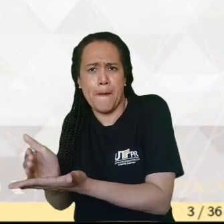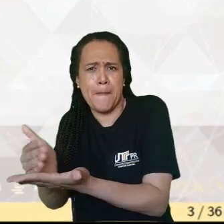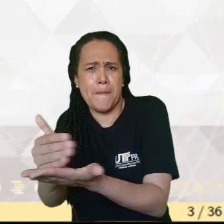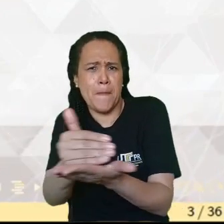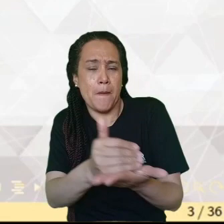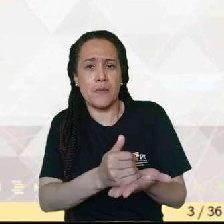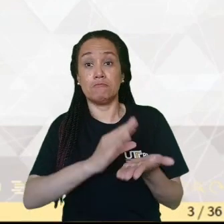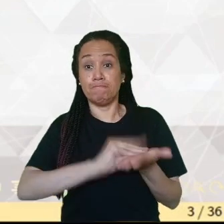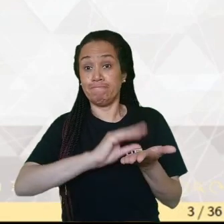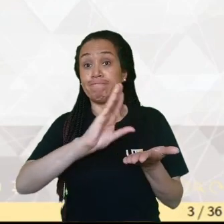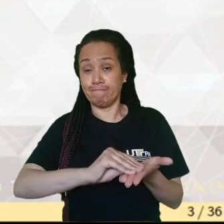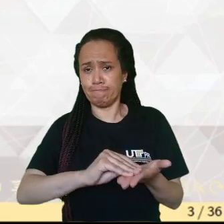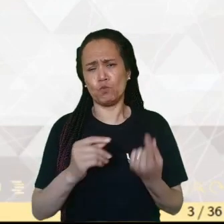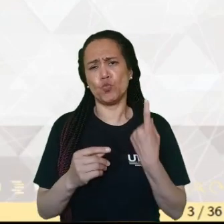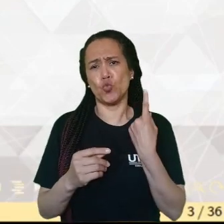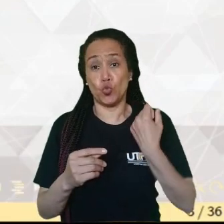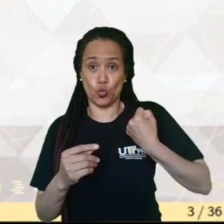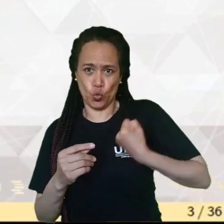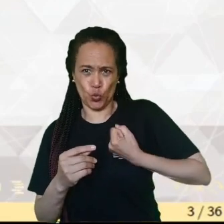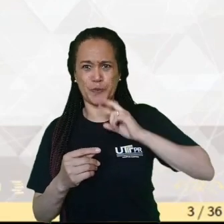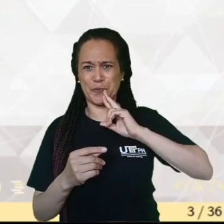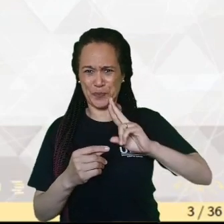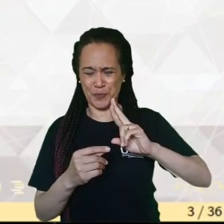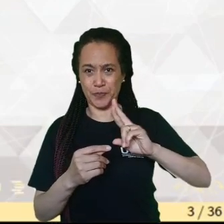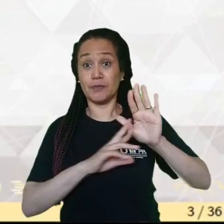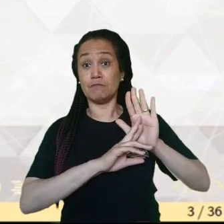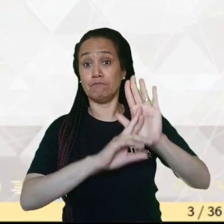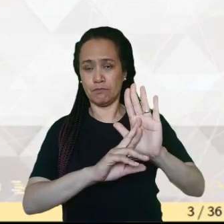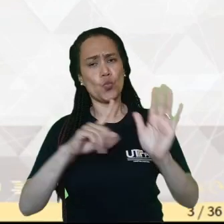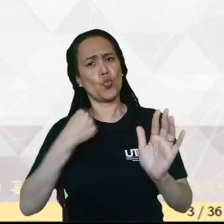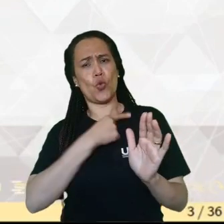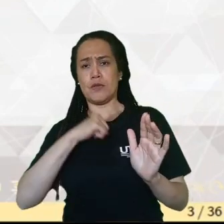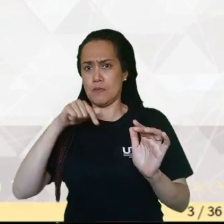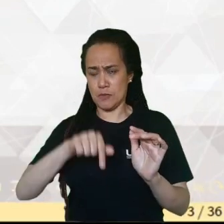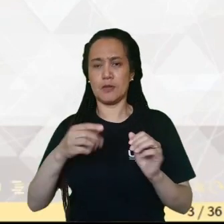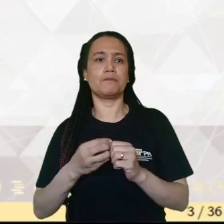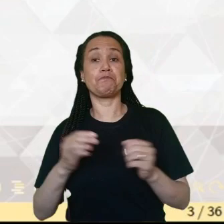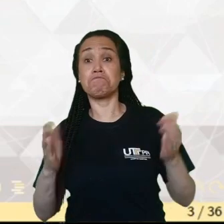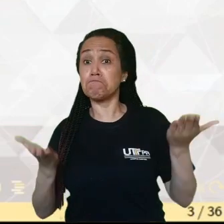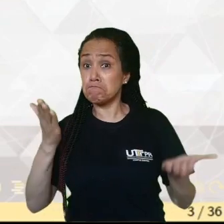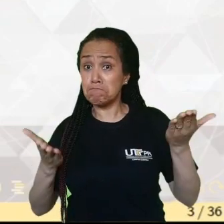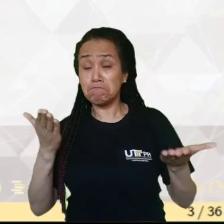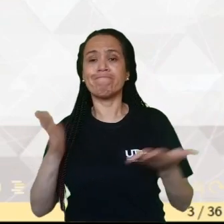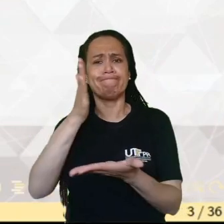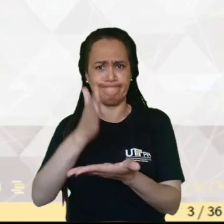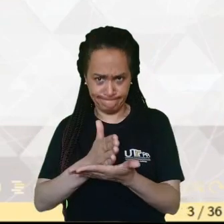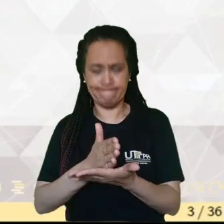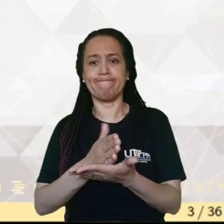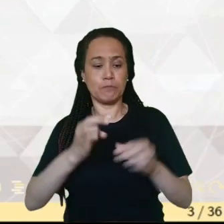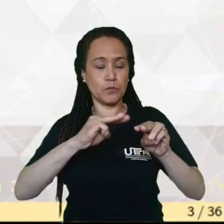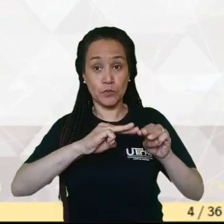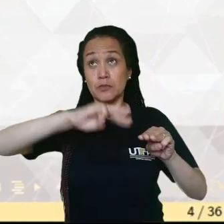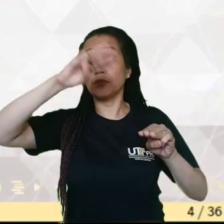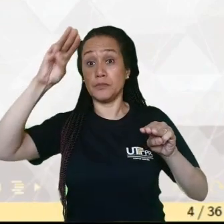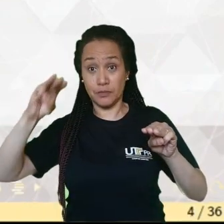em um único valor, um único representante. E aqui nós temos a média, a mediana, a moda e o